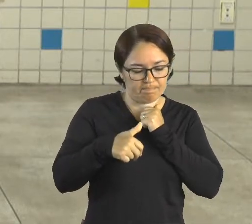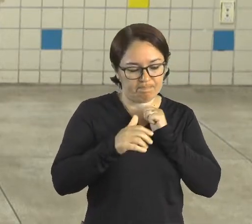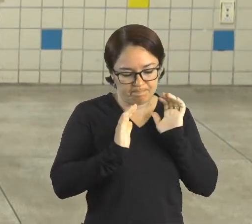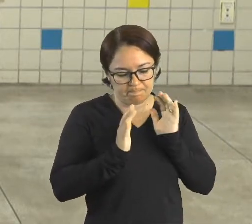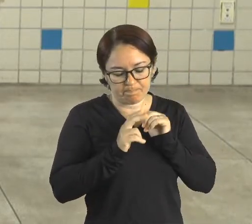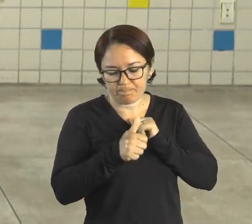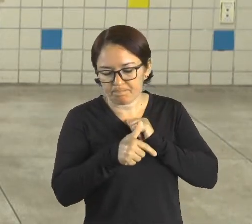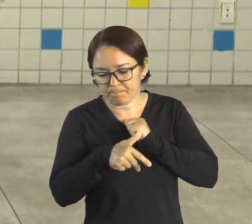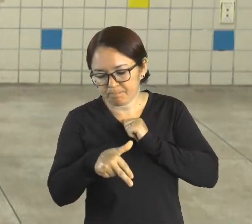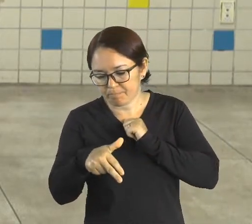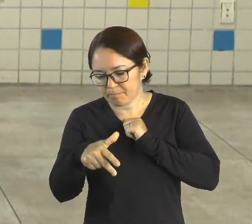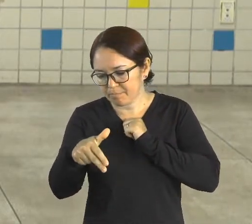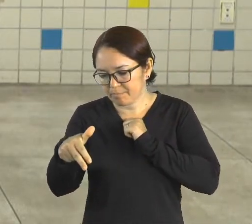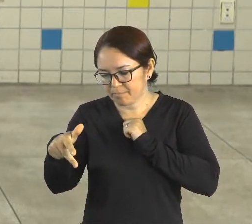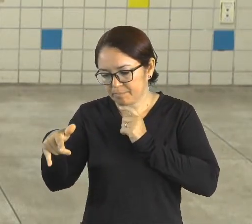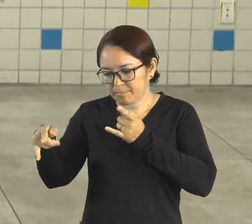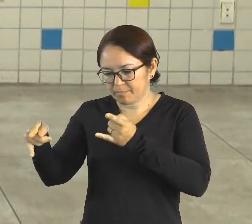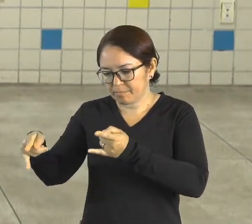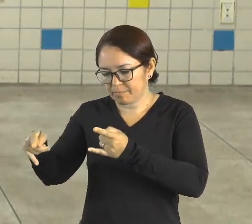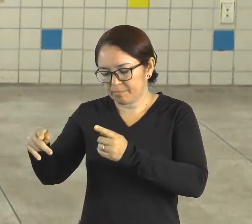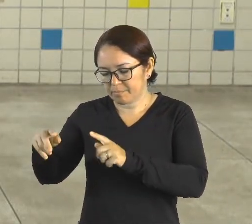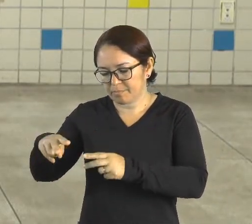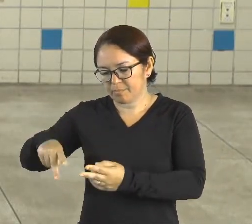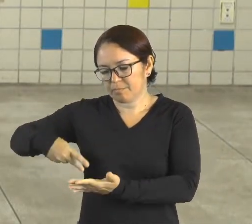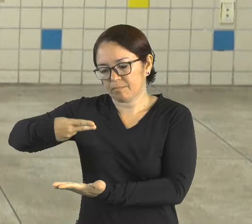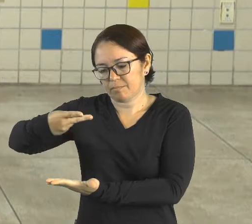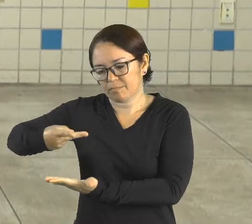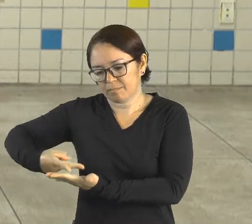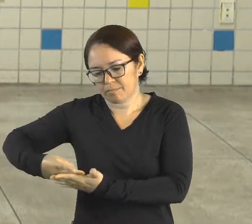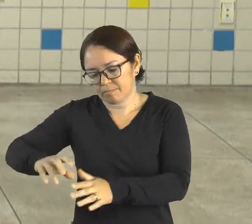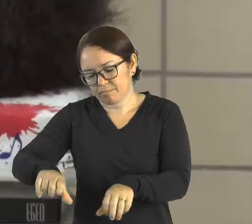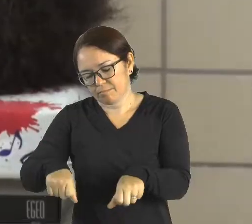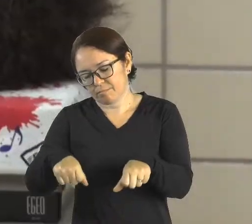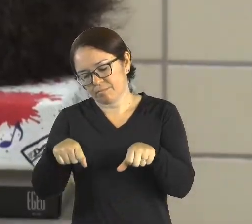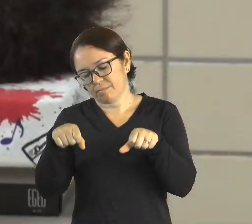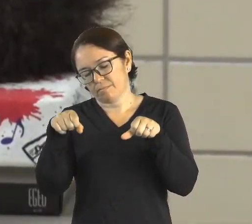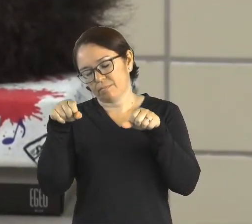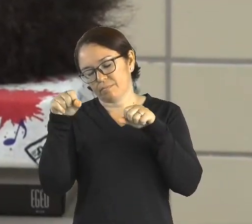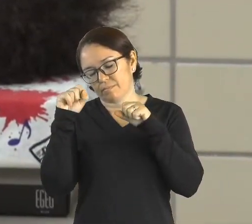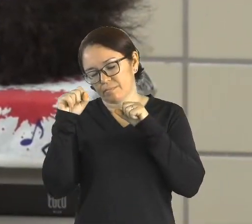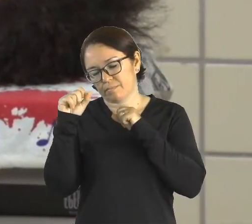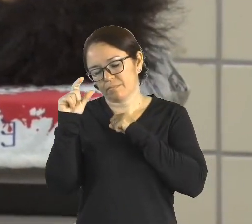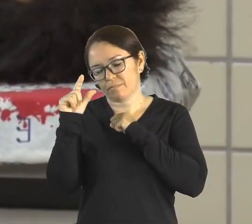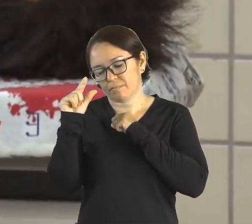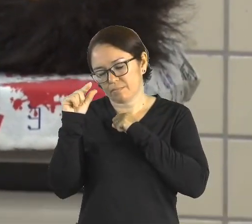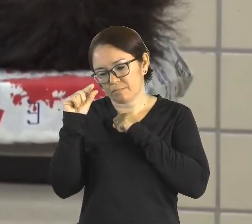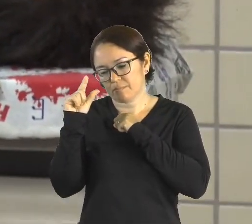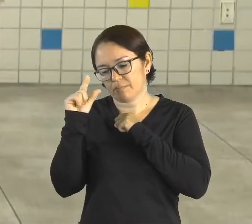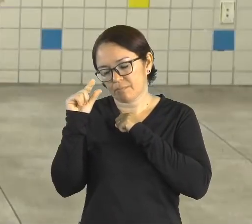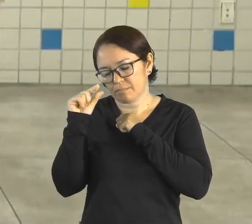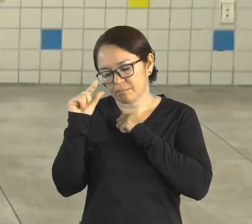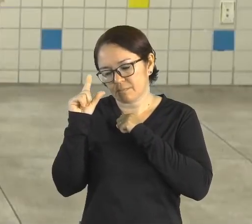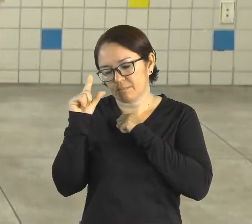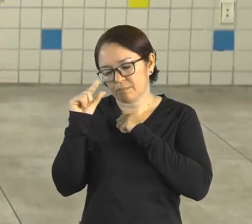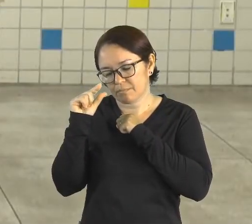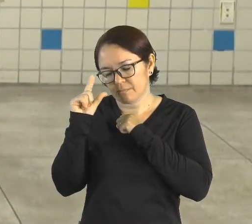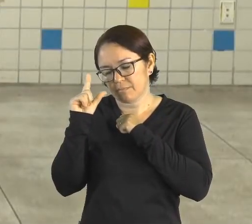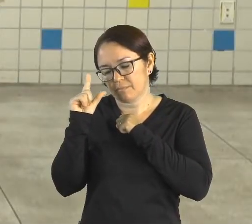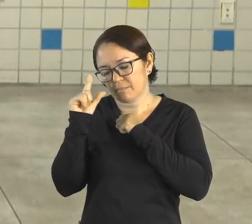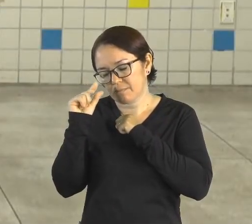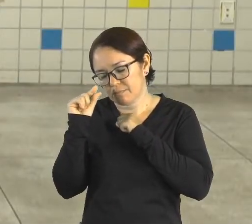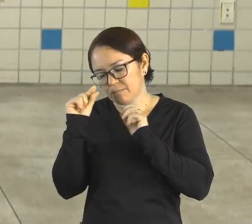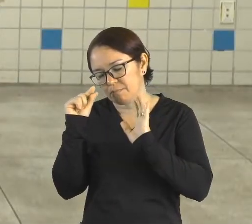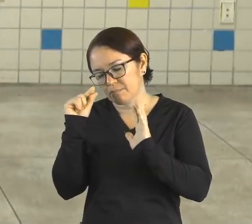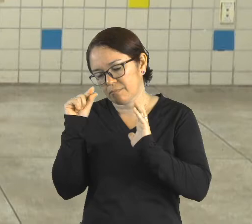cama, deitava, se embrulhava. Quando estava quase dormindo, adivinha o que aconteceu?